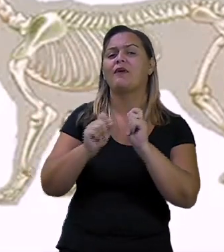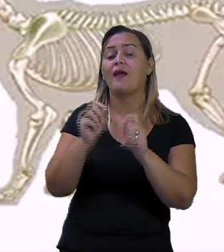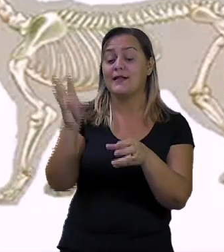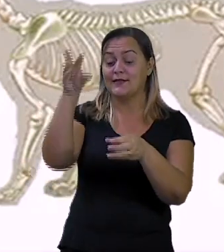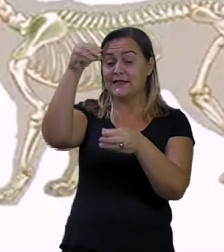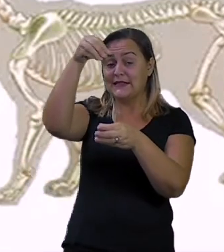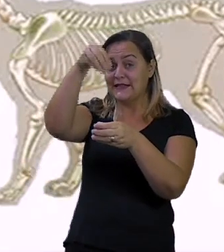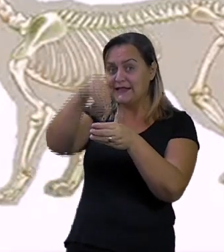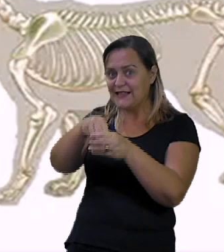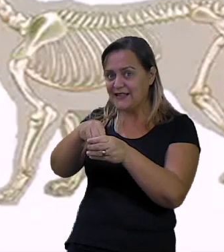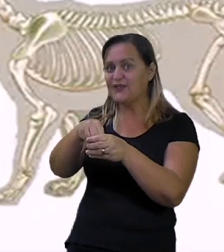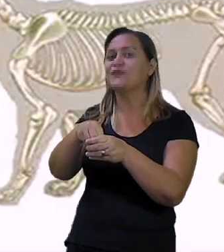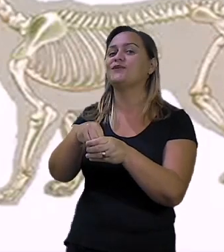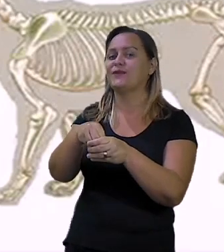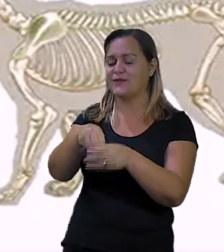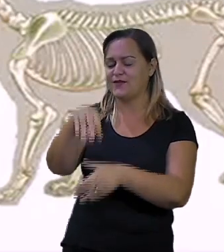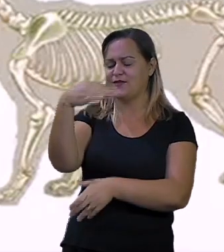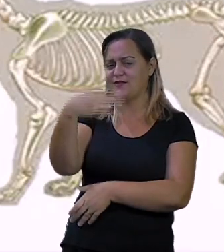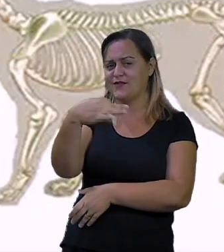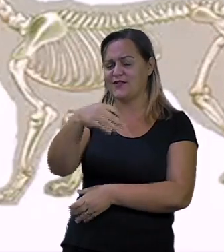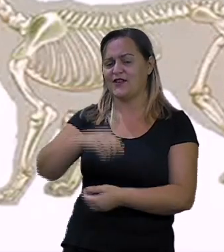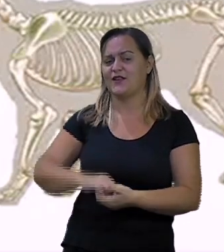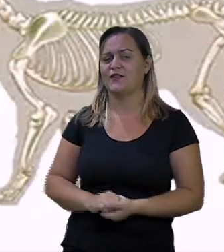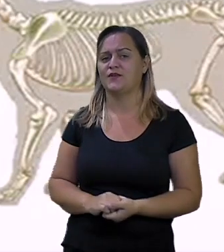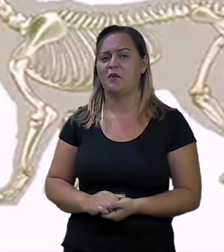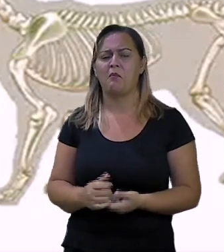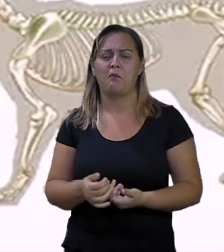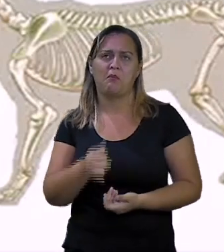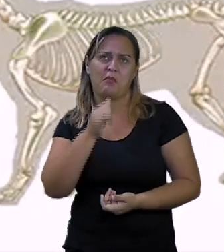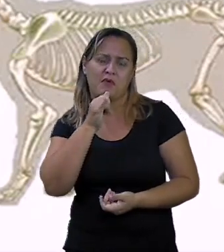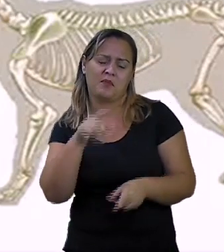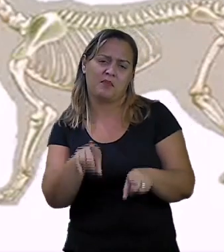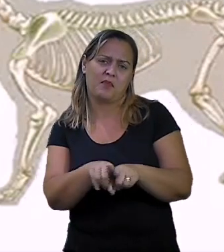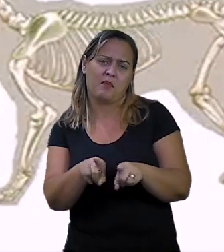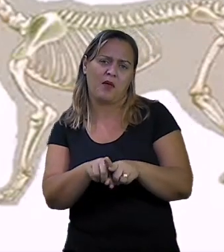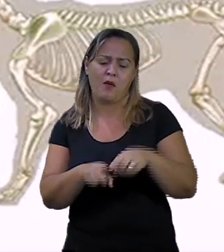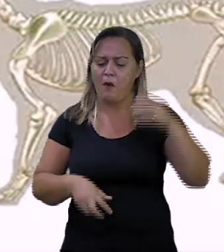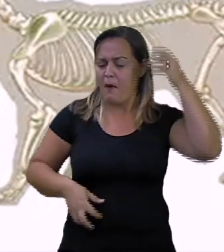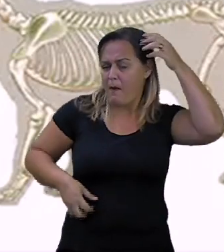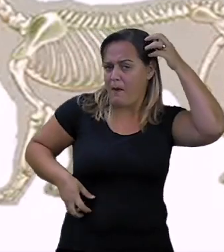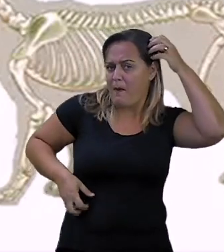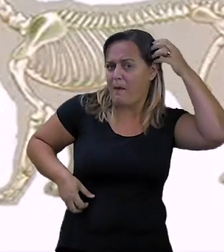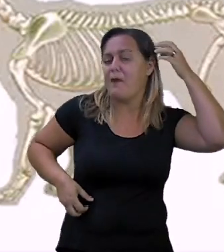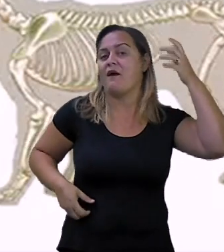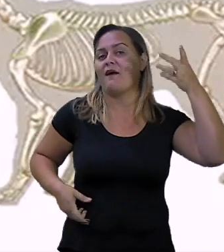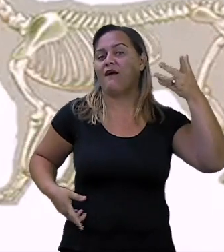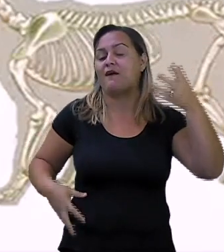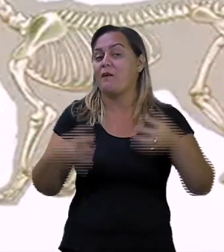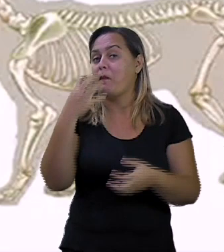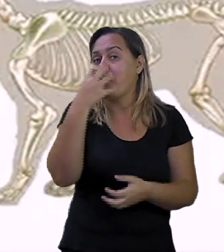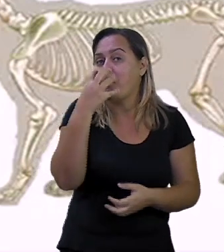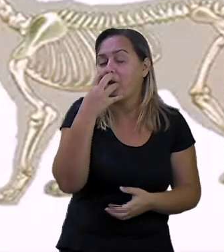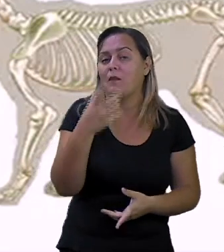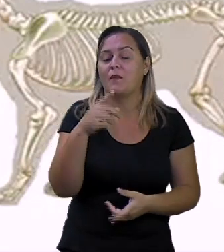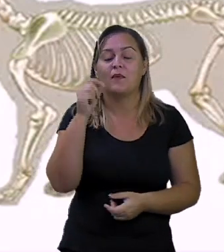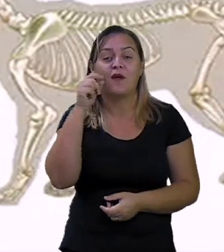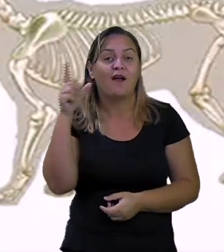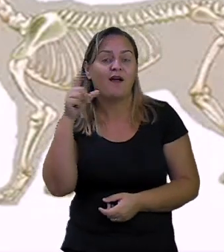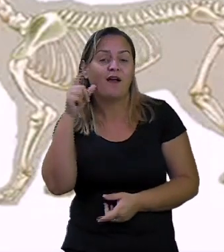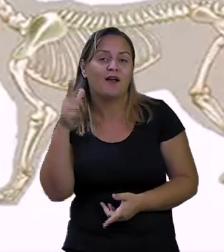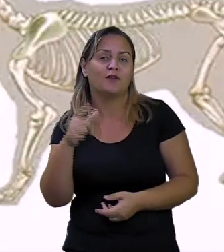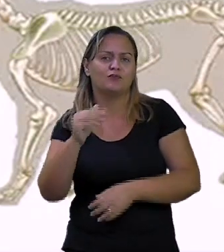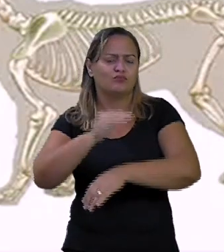então vamos lá são quer os macacos cachorros gatos saco